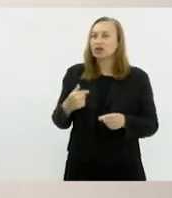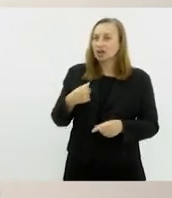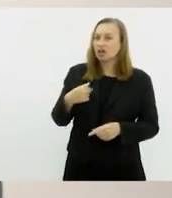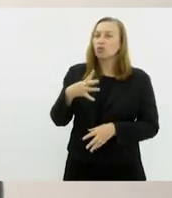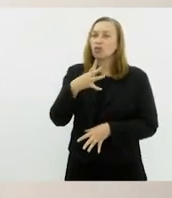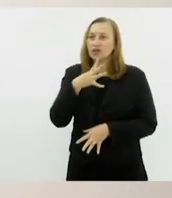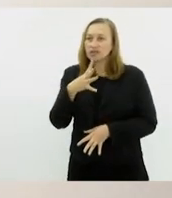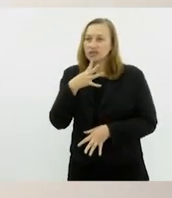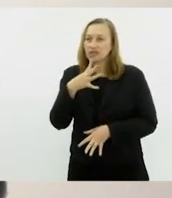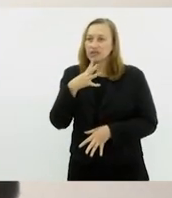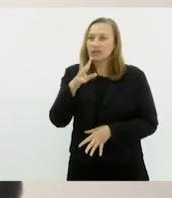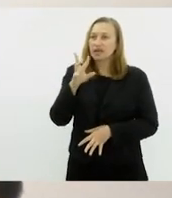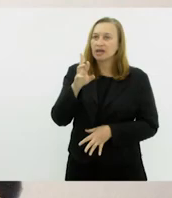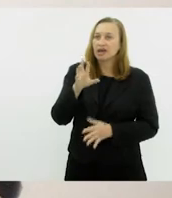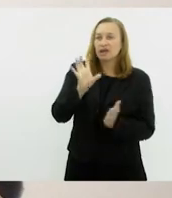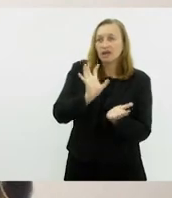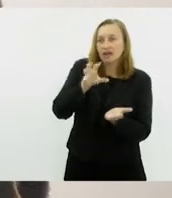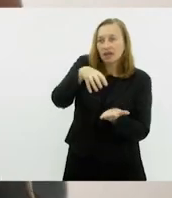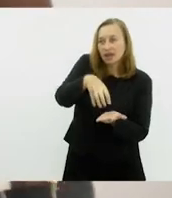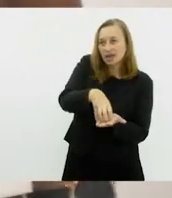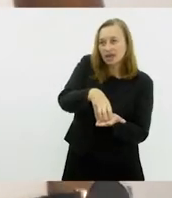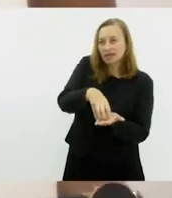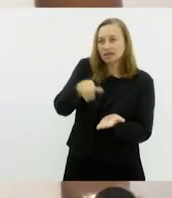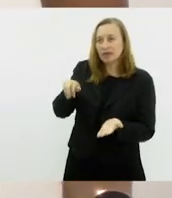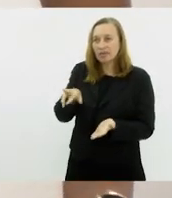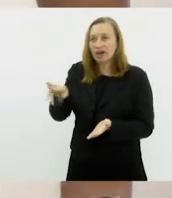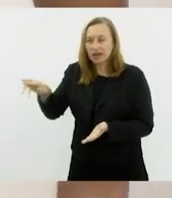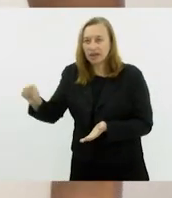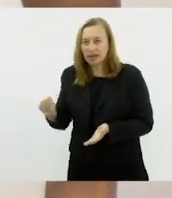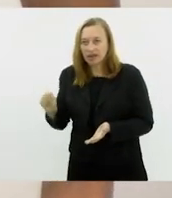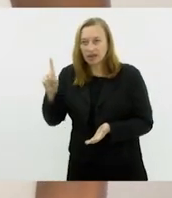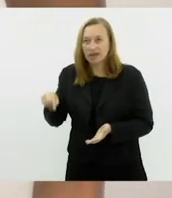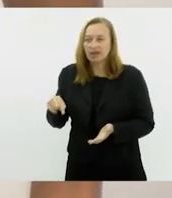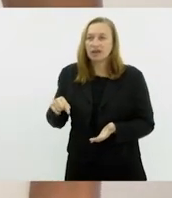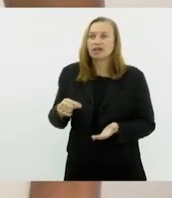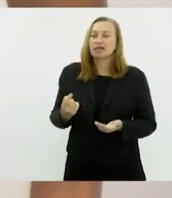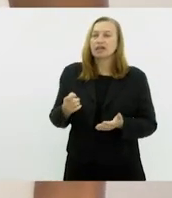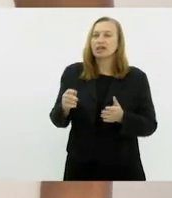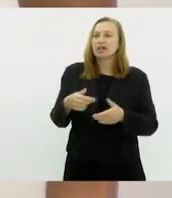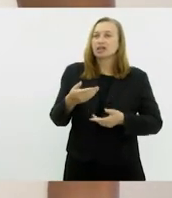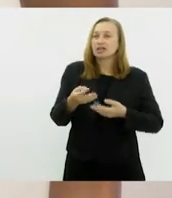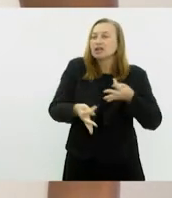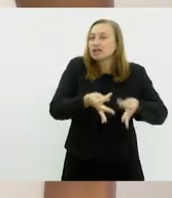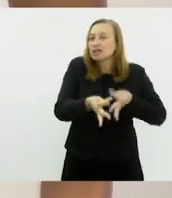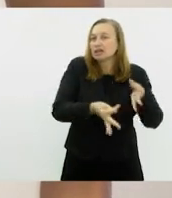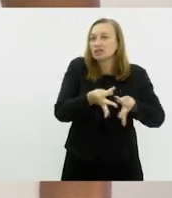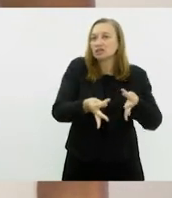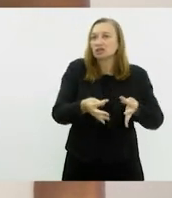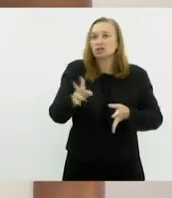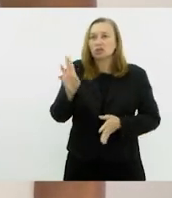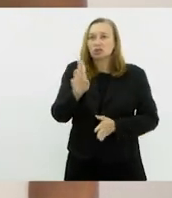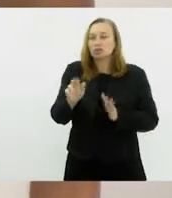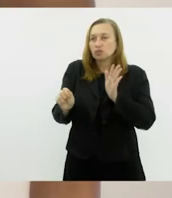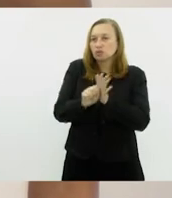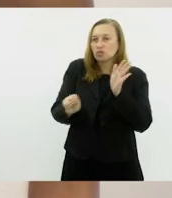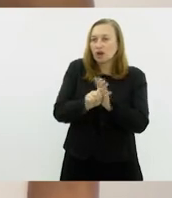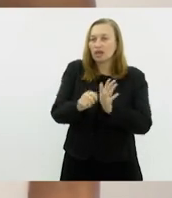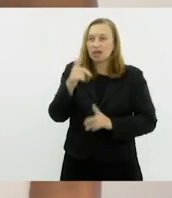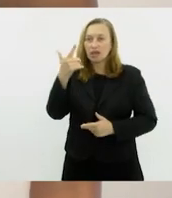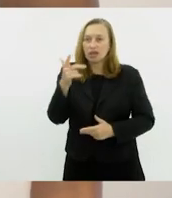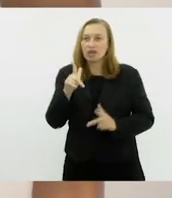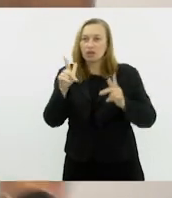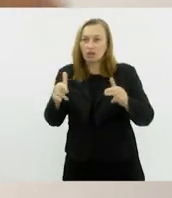usuários como eu e o que falta não é cadeia não é grade o que falta é